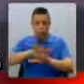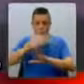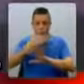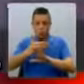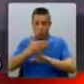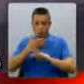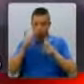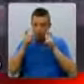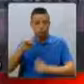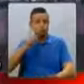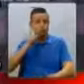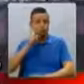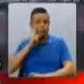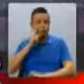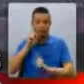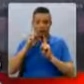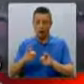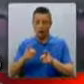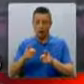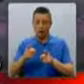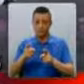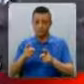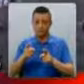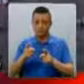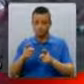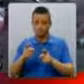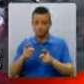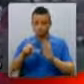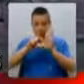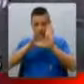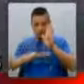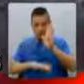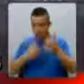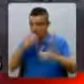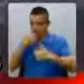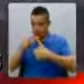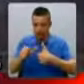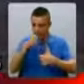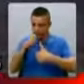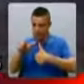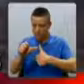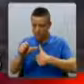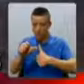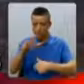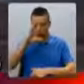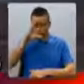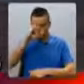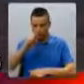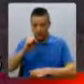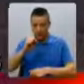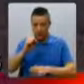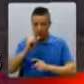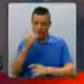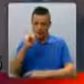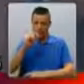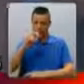nas últimas horas o país foi colocado na lista dos inimigos do autoproclamado Estado Islâmico, por causa de uma